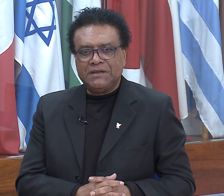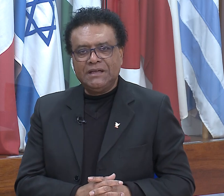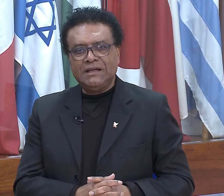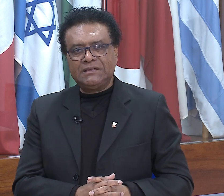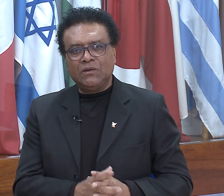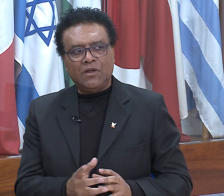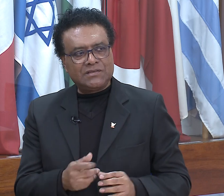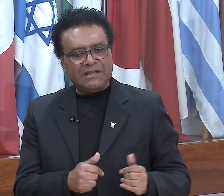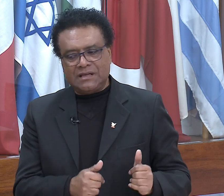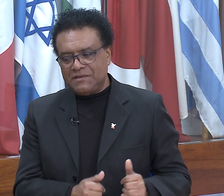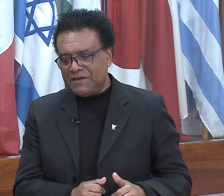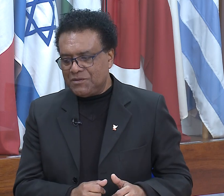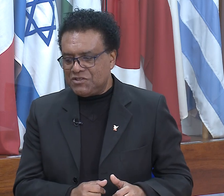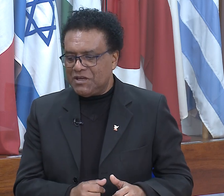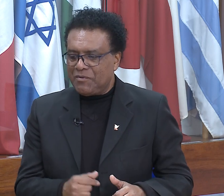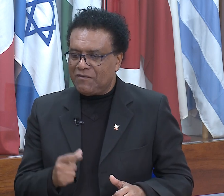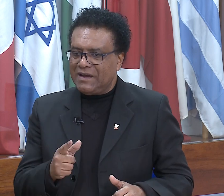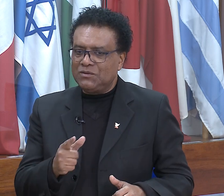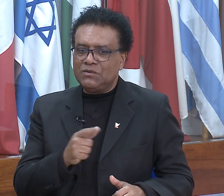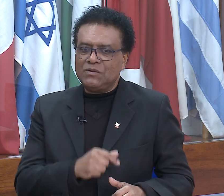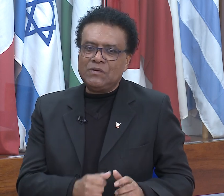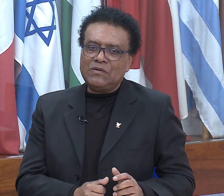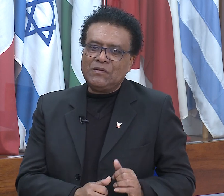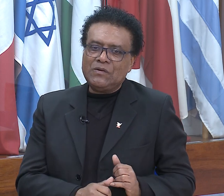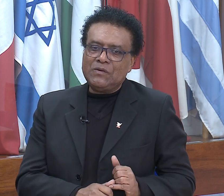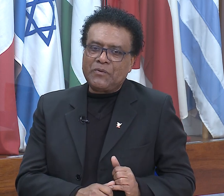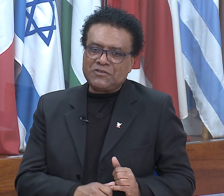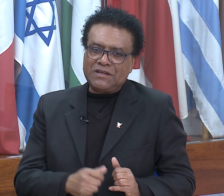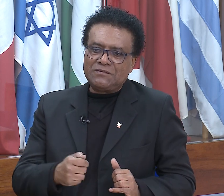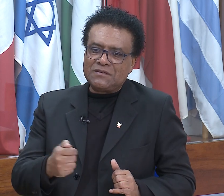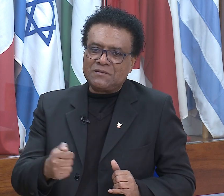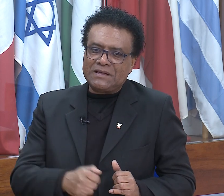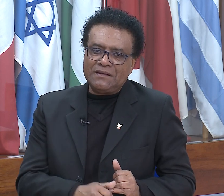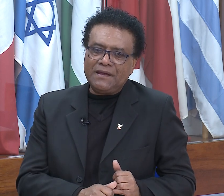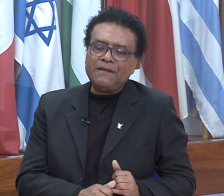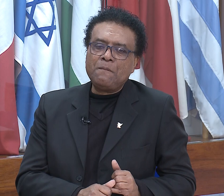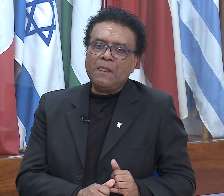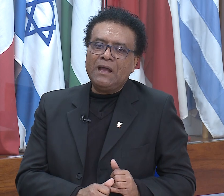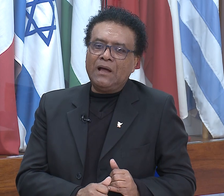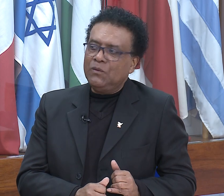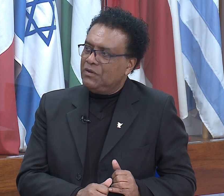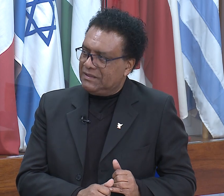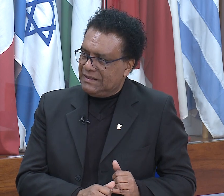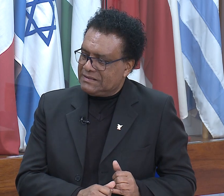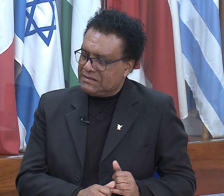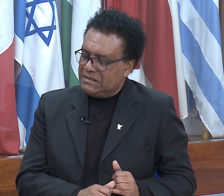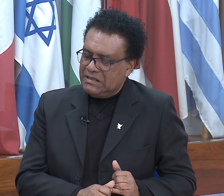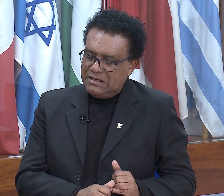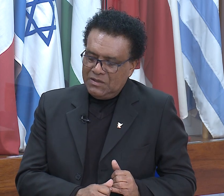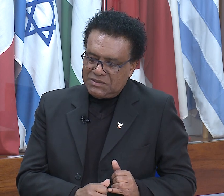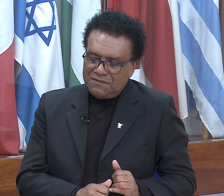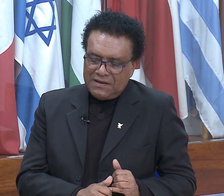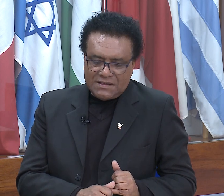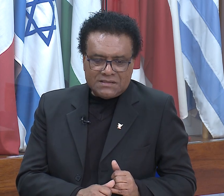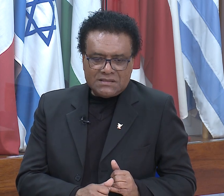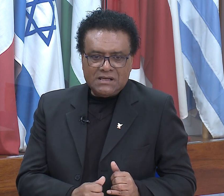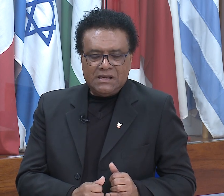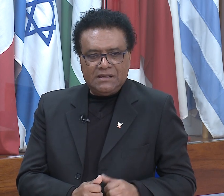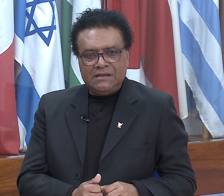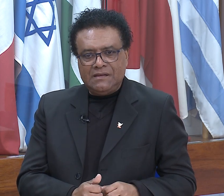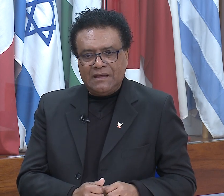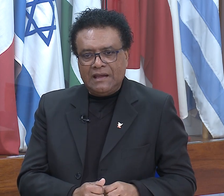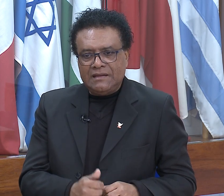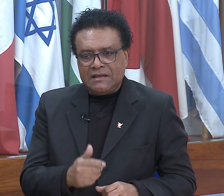dia primeiro de junho Então logo sai da Câmara de Vereadores tinha aprovado o projeto transformado em lei Aluno nota 10 e eu sair feliz